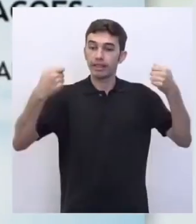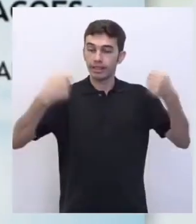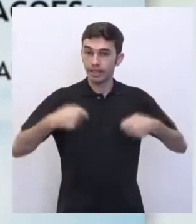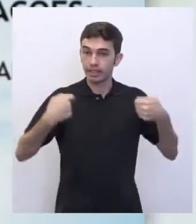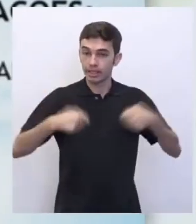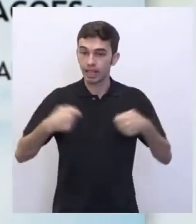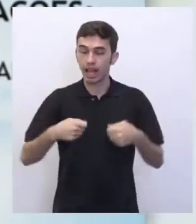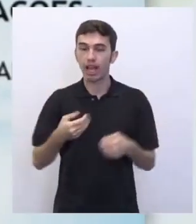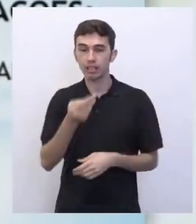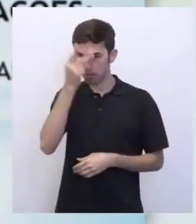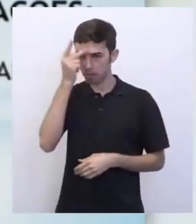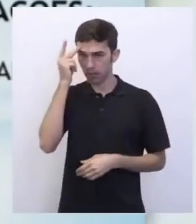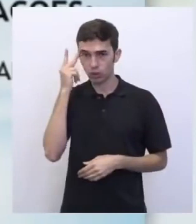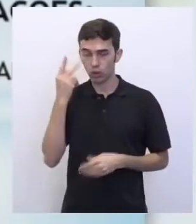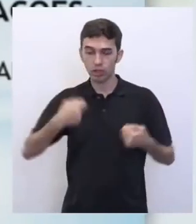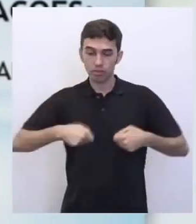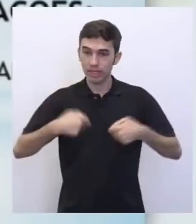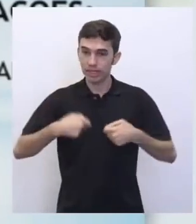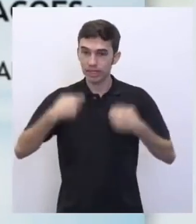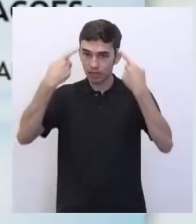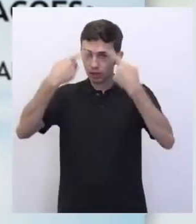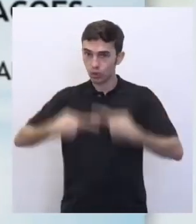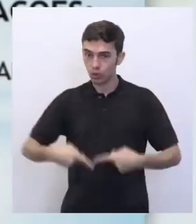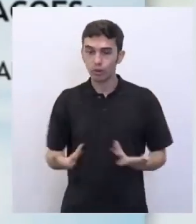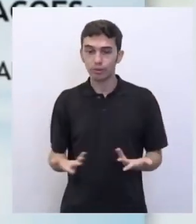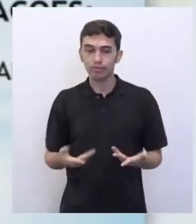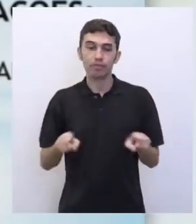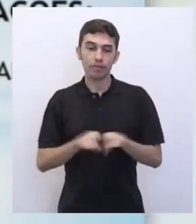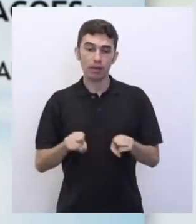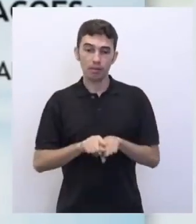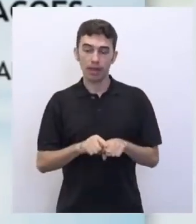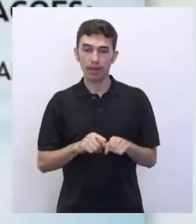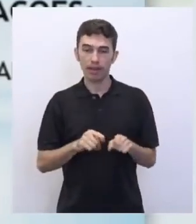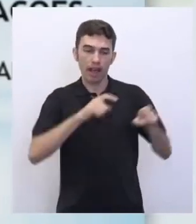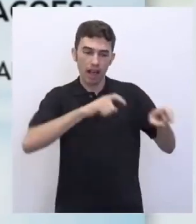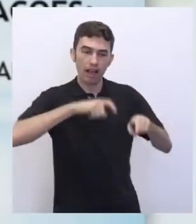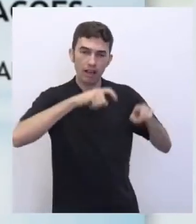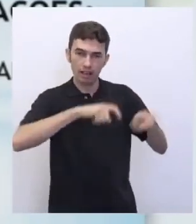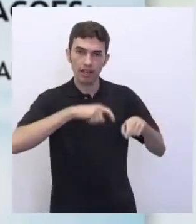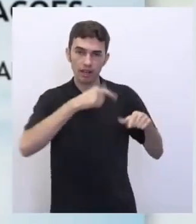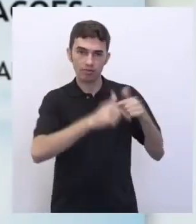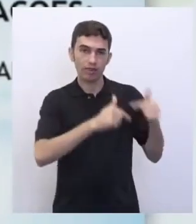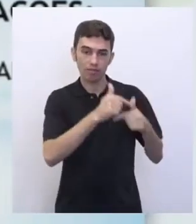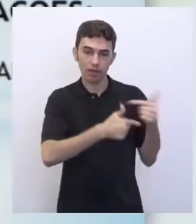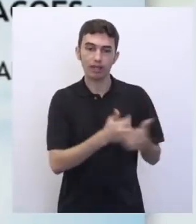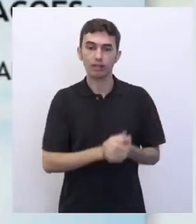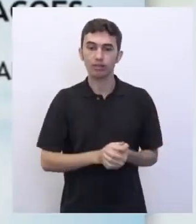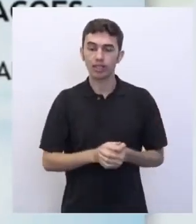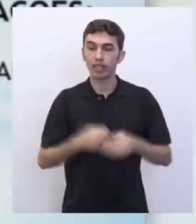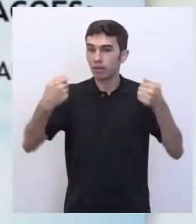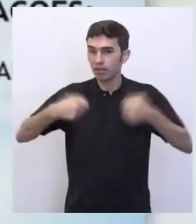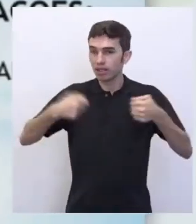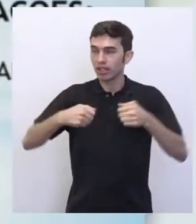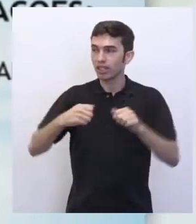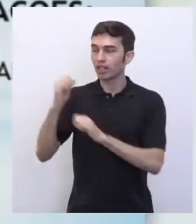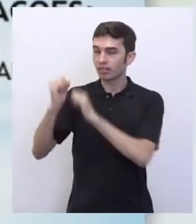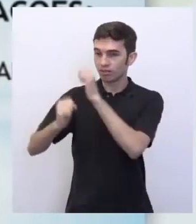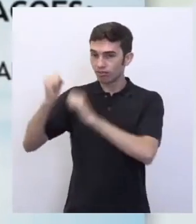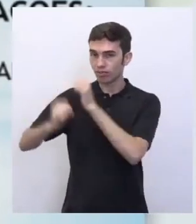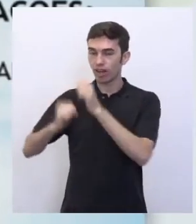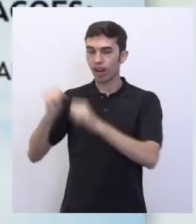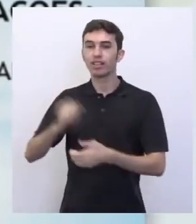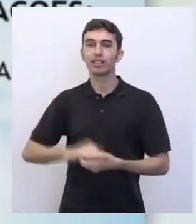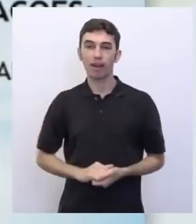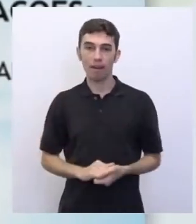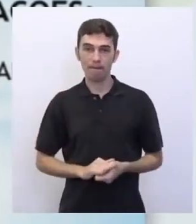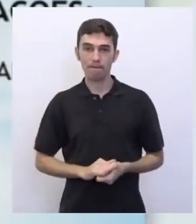Atende necessidades do consumo humano, finalidades agrícolas e necessidades industriais.